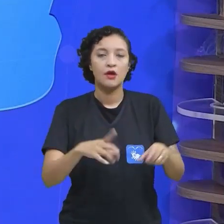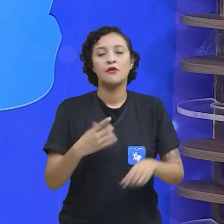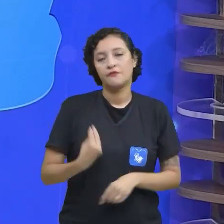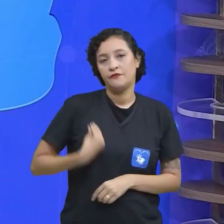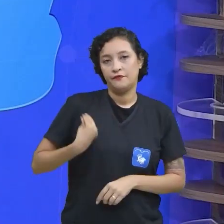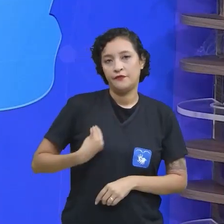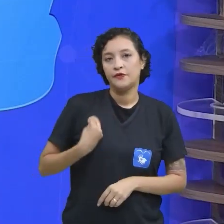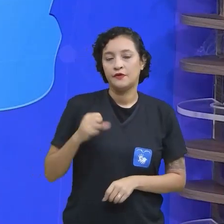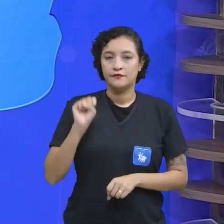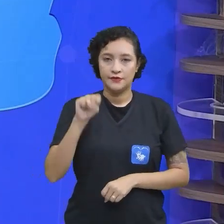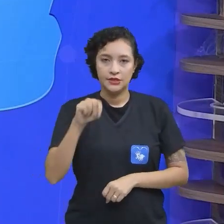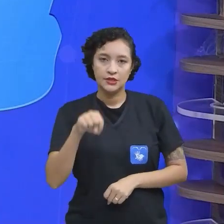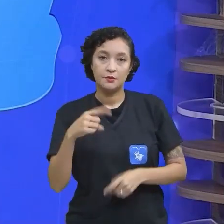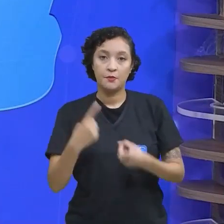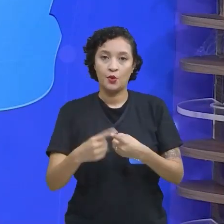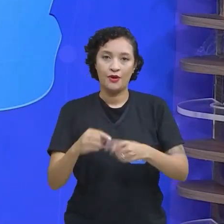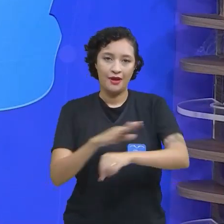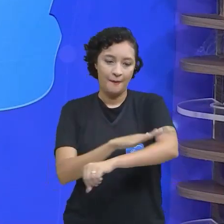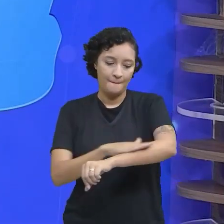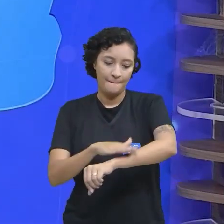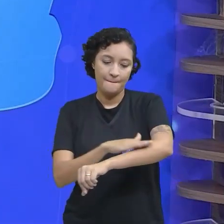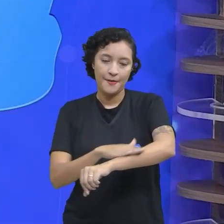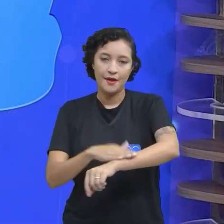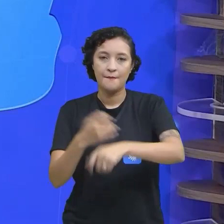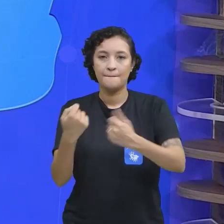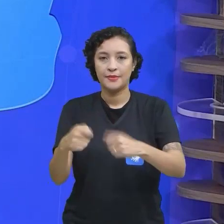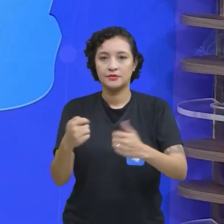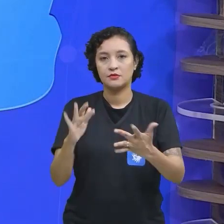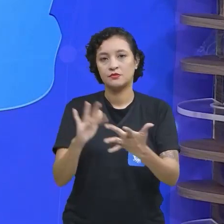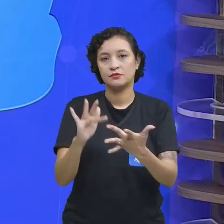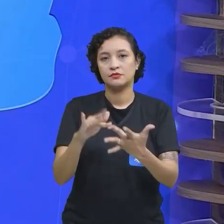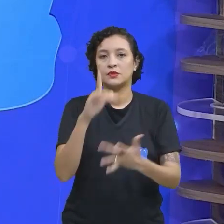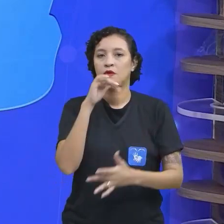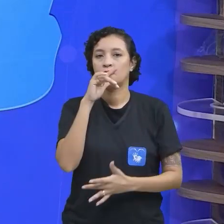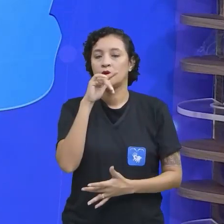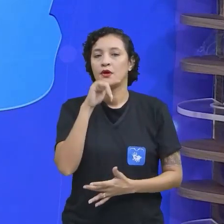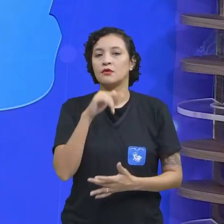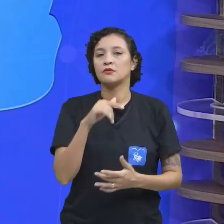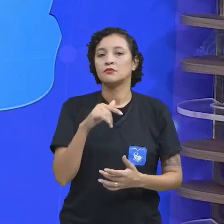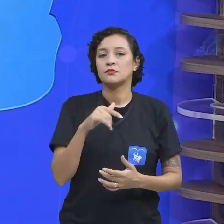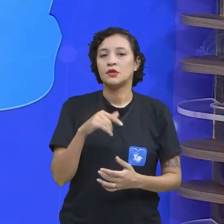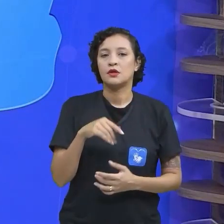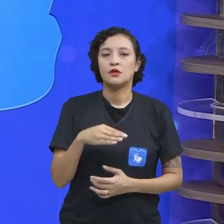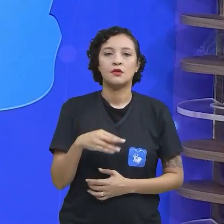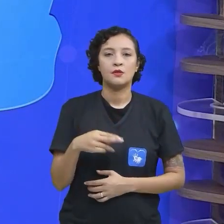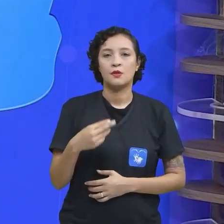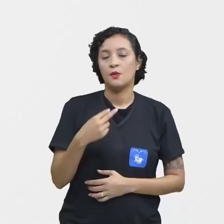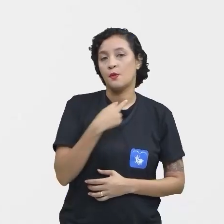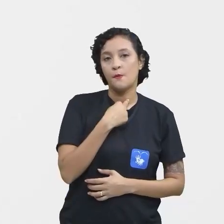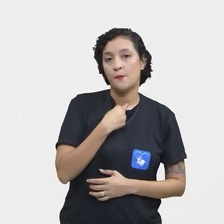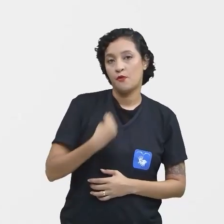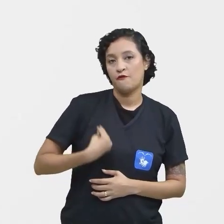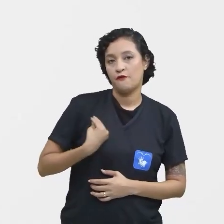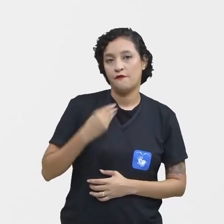por conta da pele dele, que precisa dessa água, né, para que ele seja hidratado. Ele não pode viver só na terra, ele precisa também da